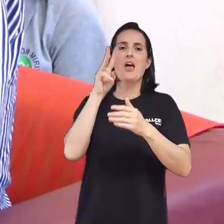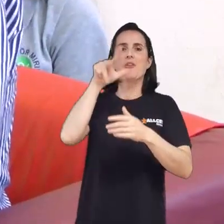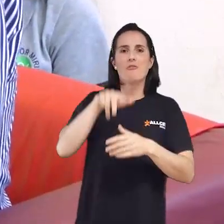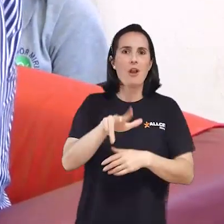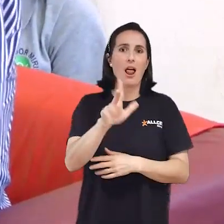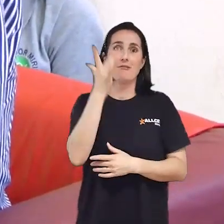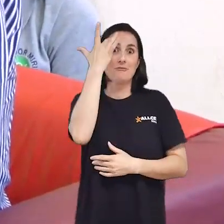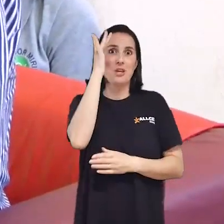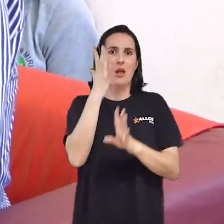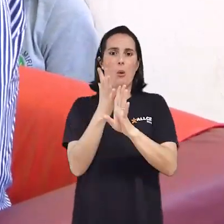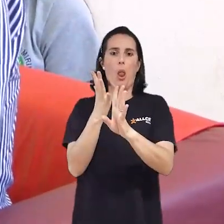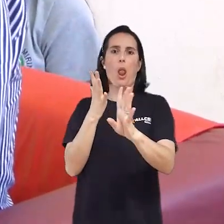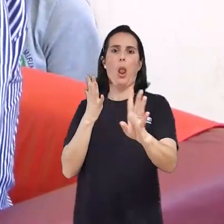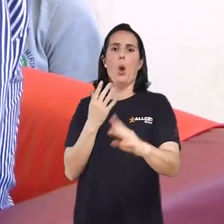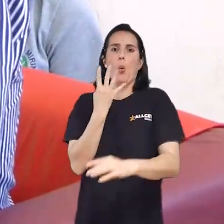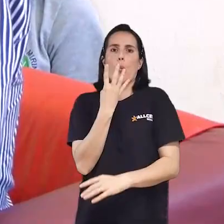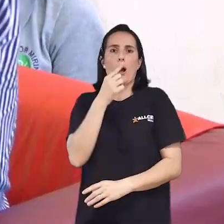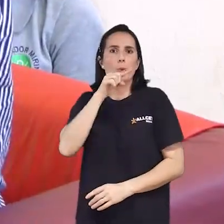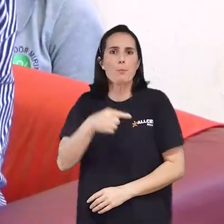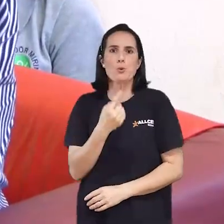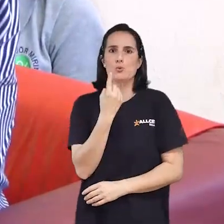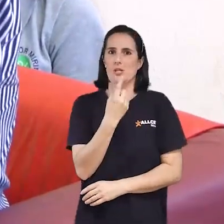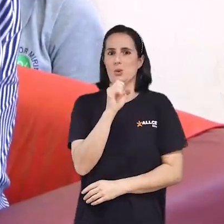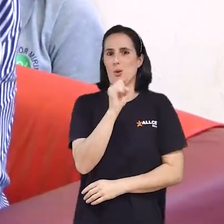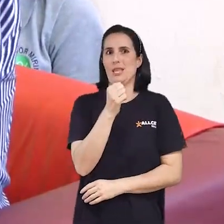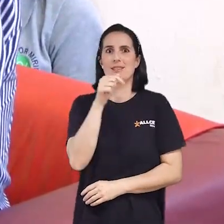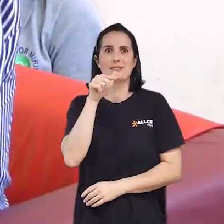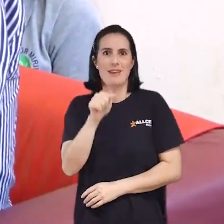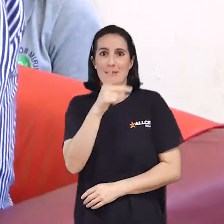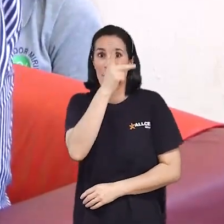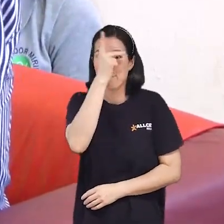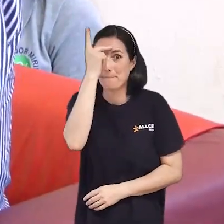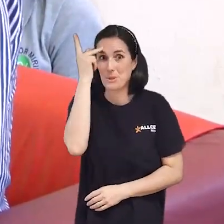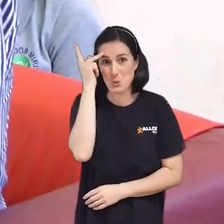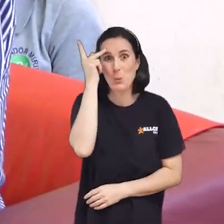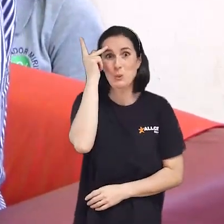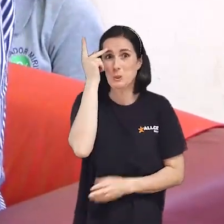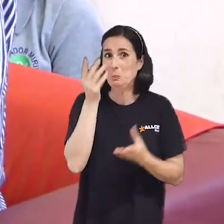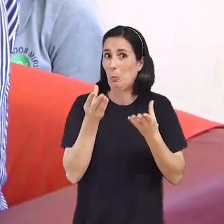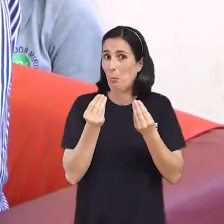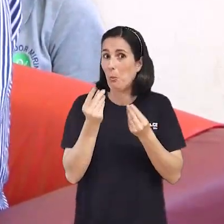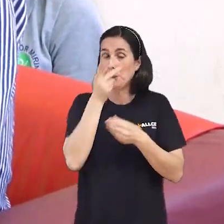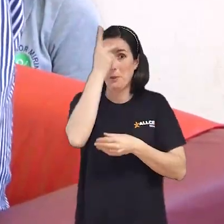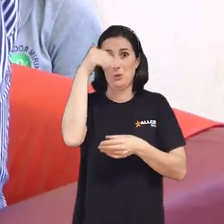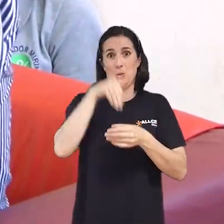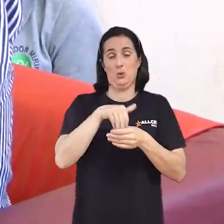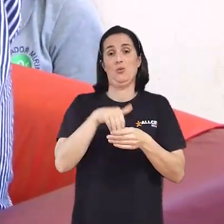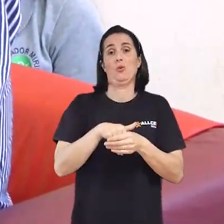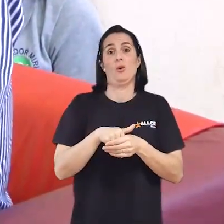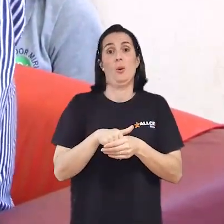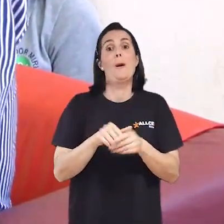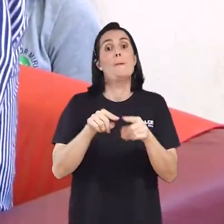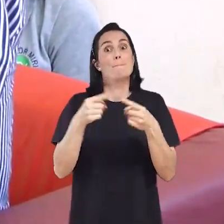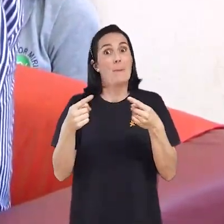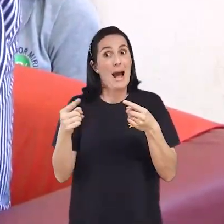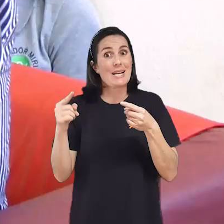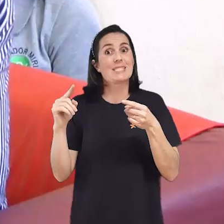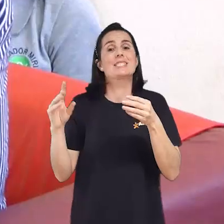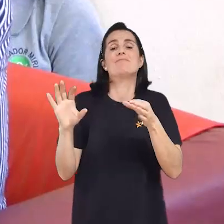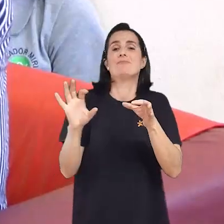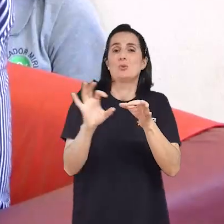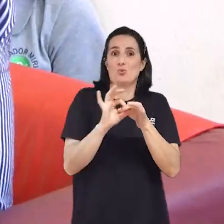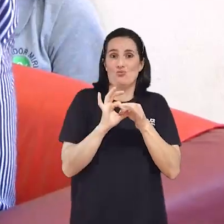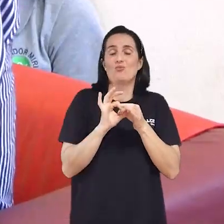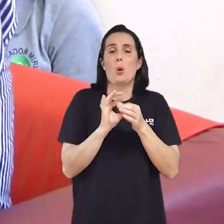4.187 votos. Até hoje, ninguém bateu esse número. Até hoje. É muito voto. E se eu colocar numa fila